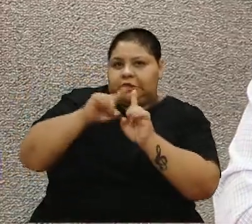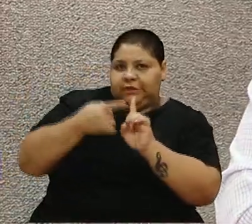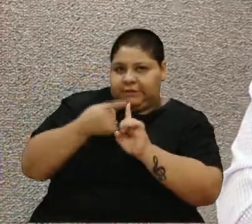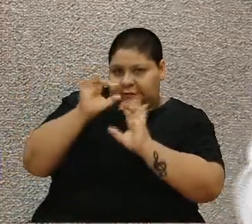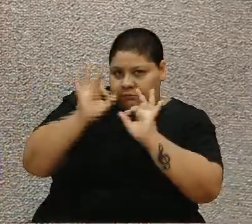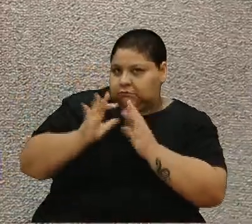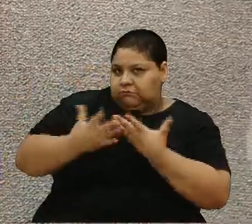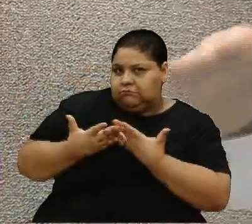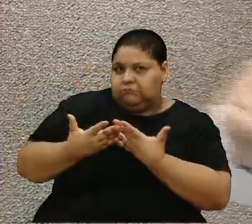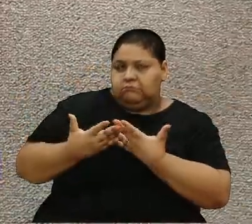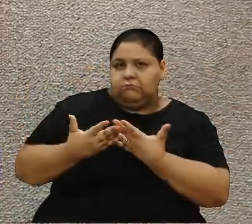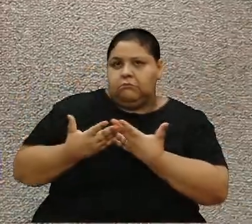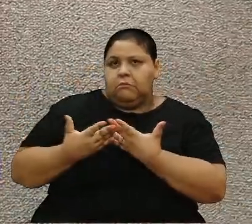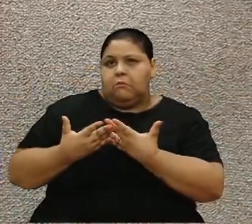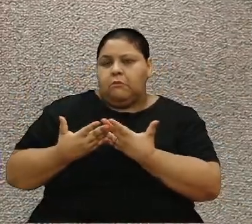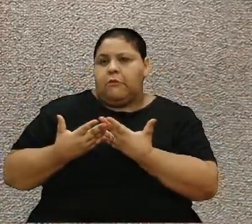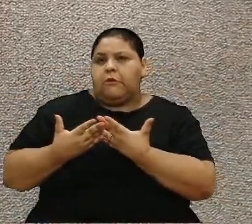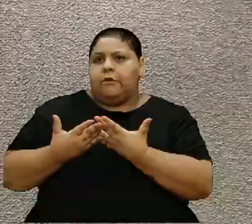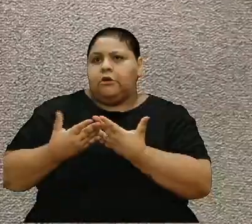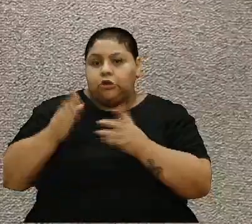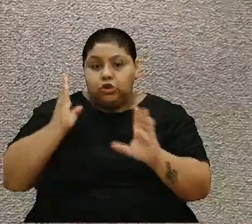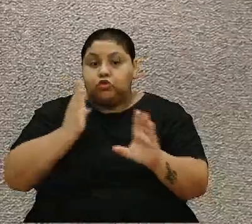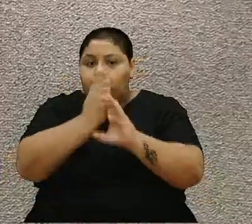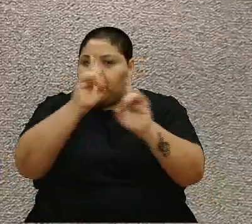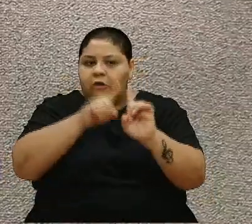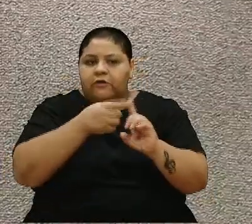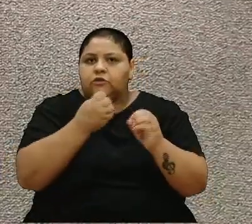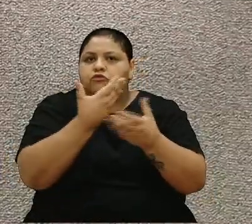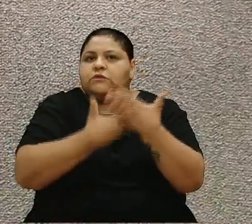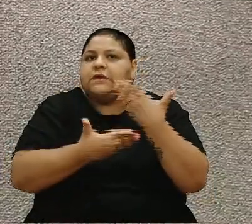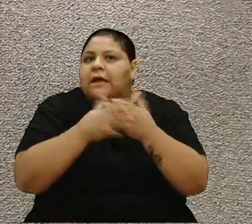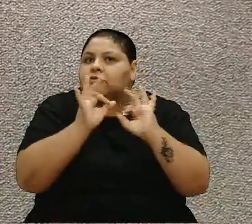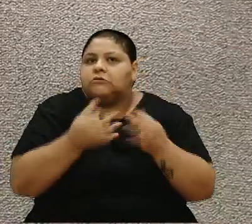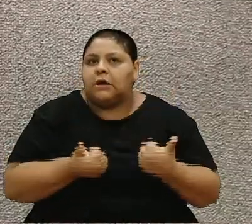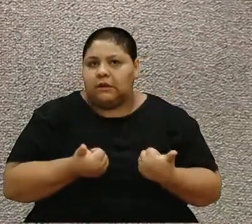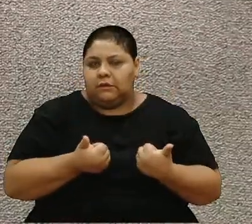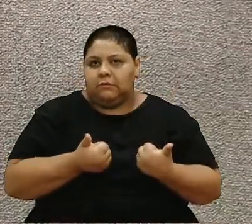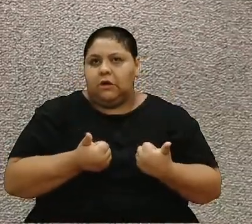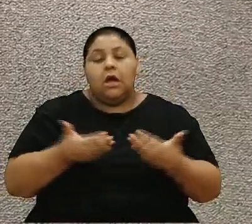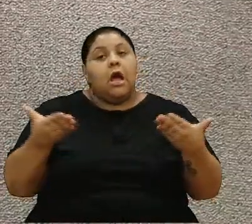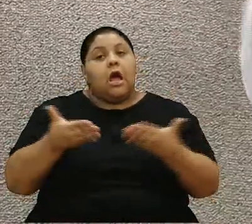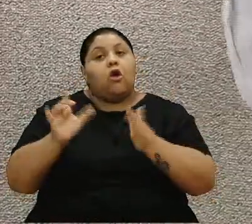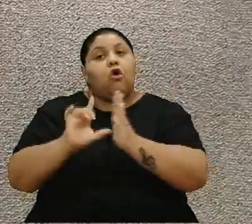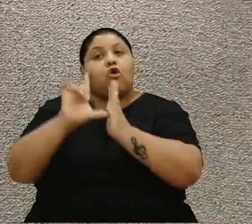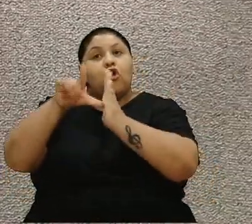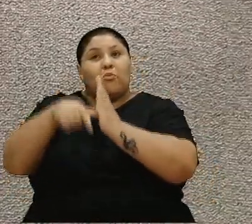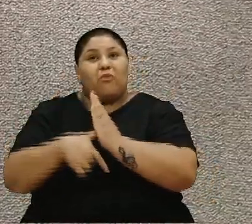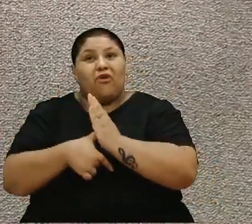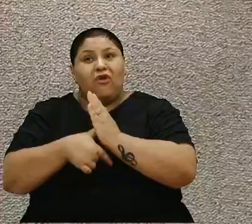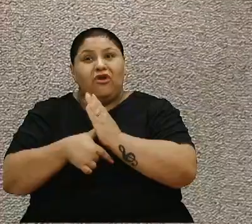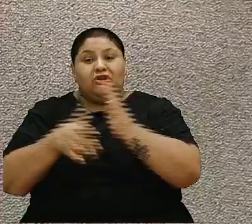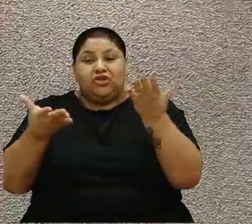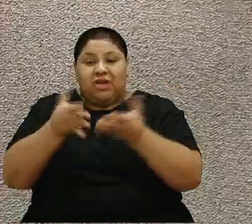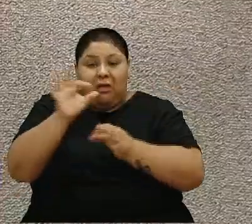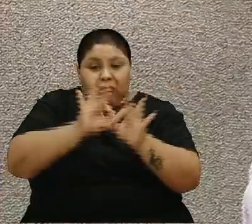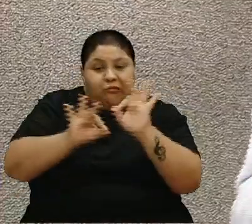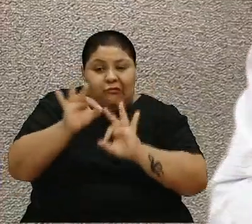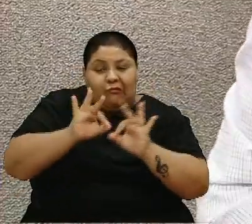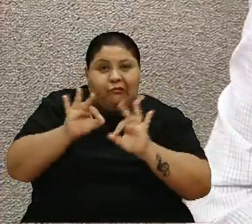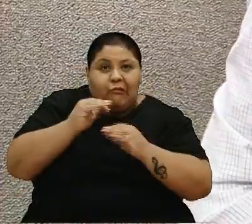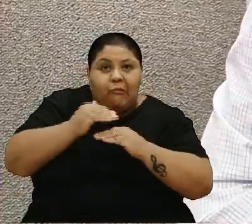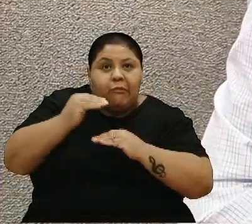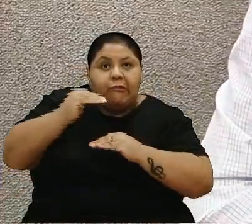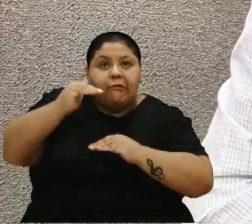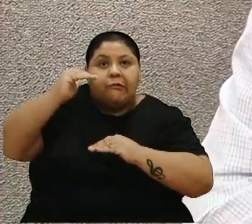entendeu? Constatou a gravidez, tudo bem. Agora, depois que o feto já está formado, é um ser